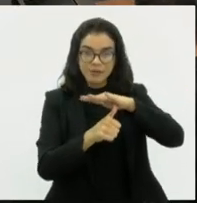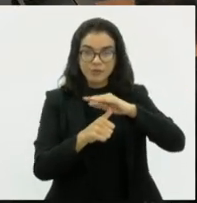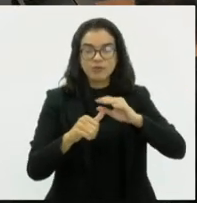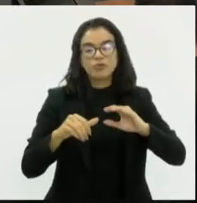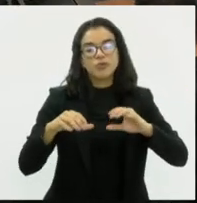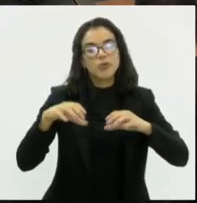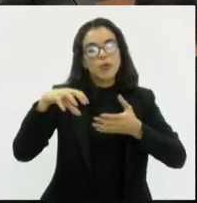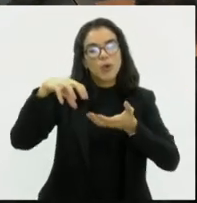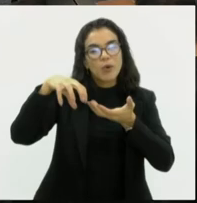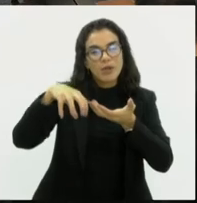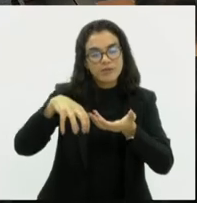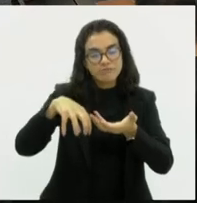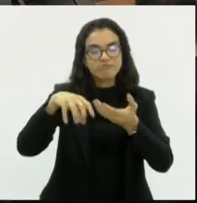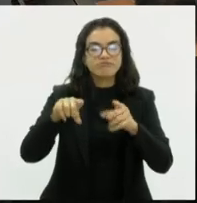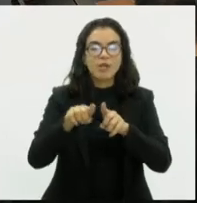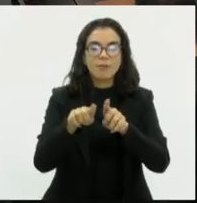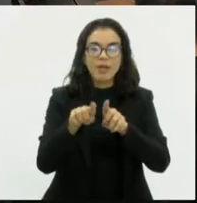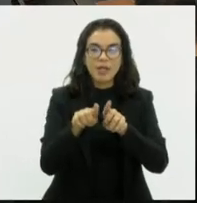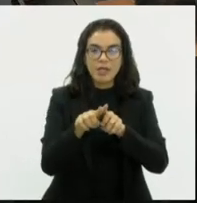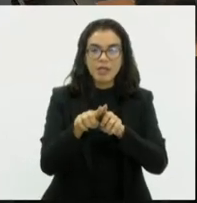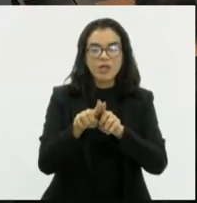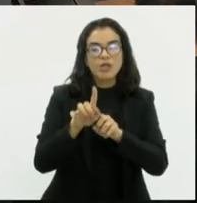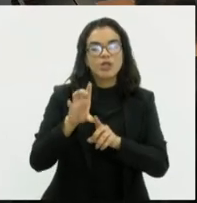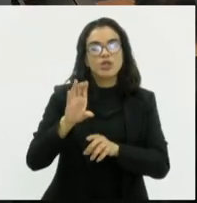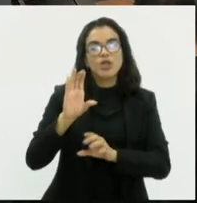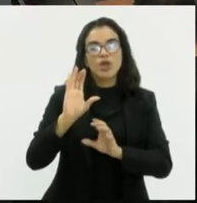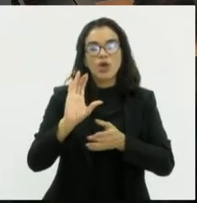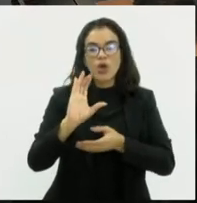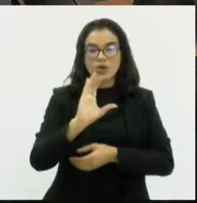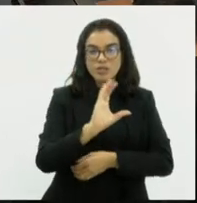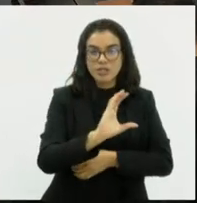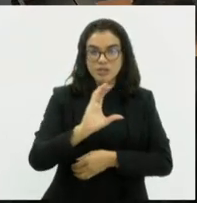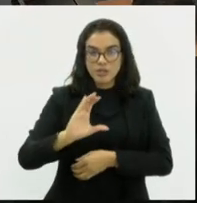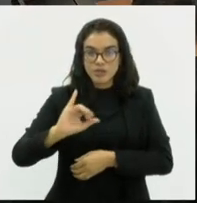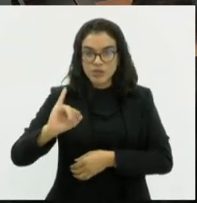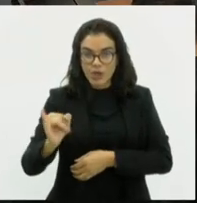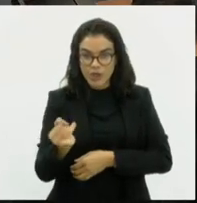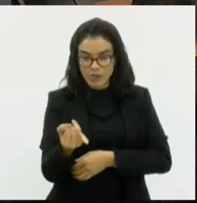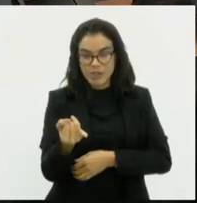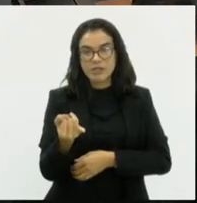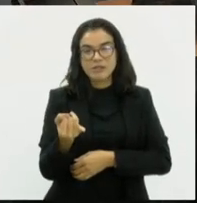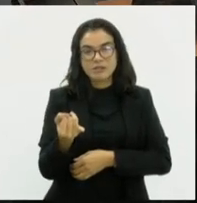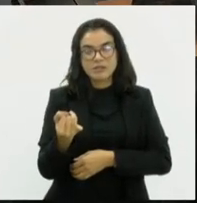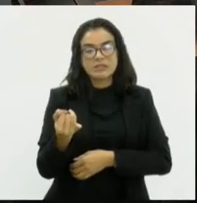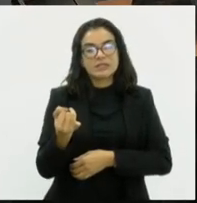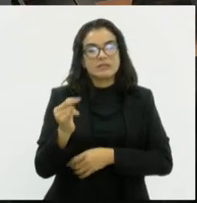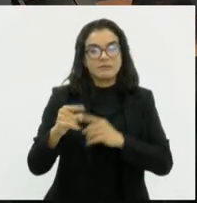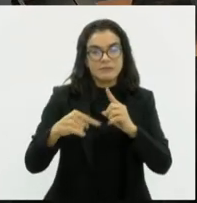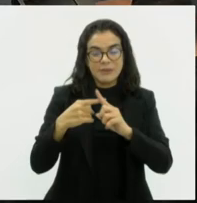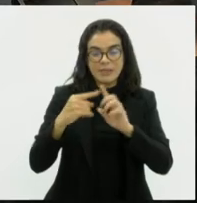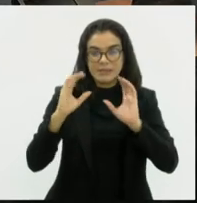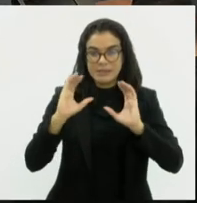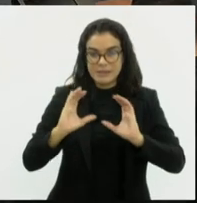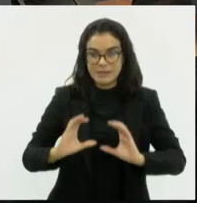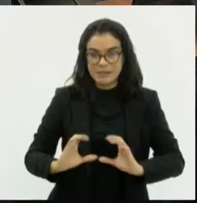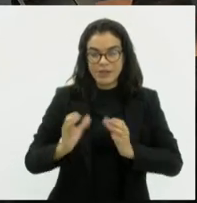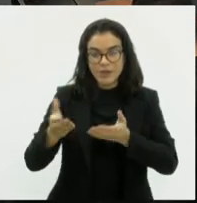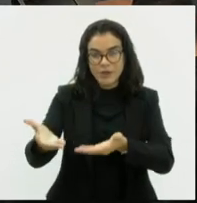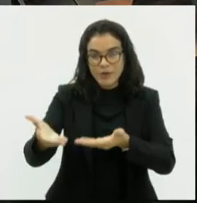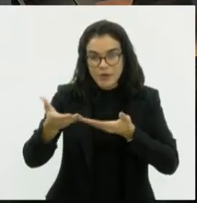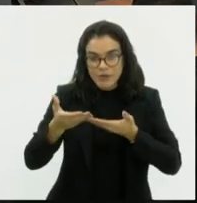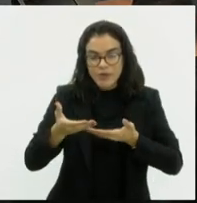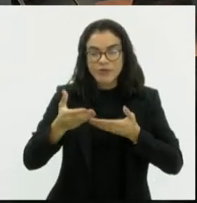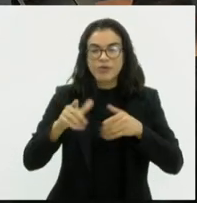e membro titular da Comissão de Constituição, Justiça e Cidadania. Convido para receber